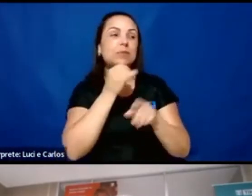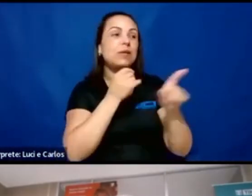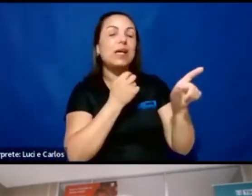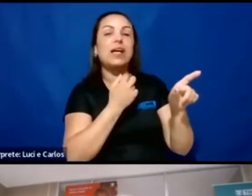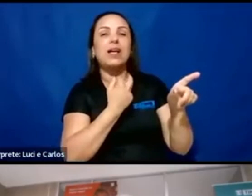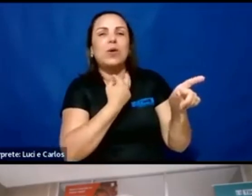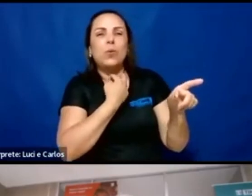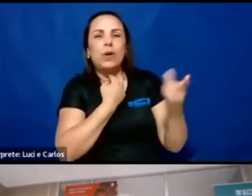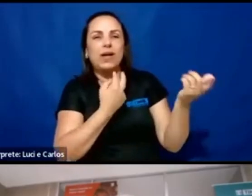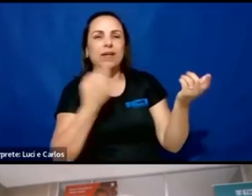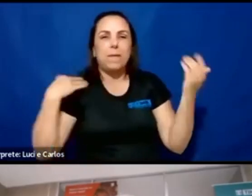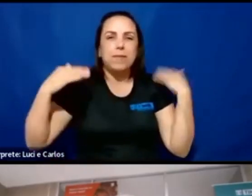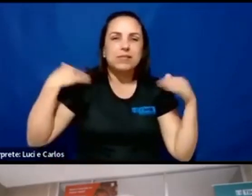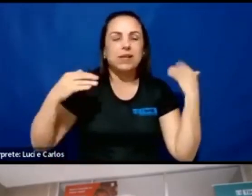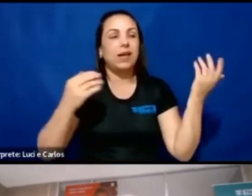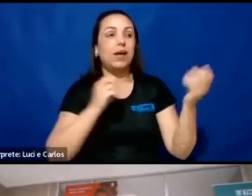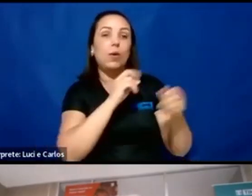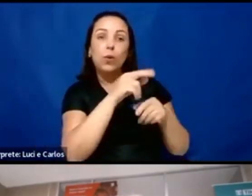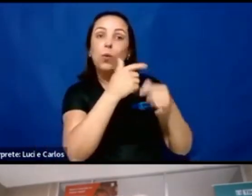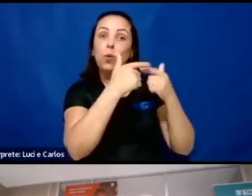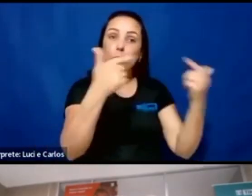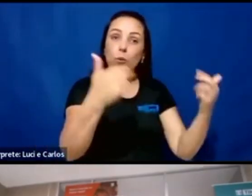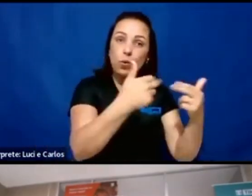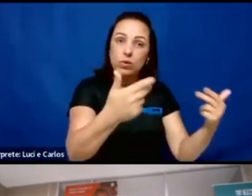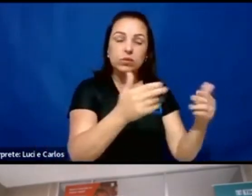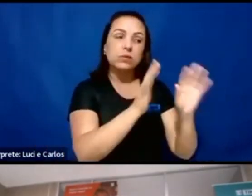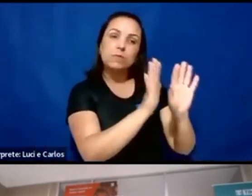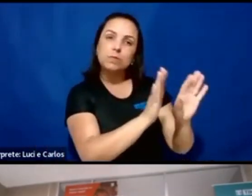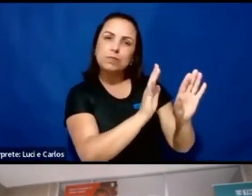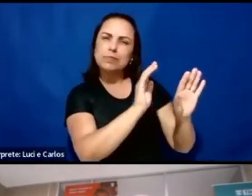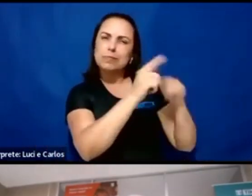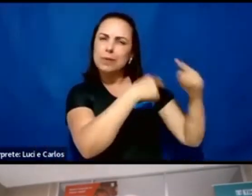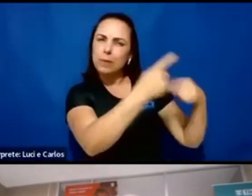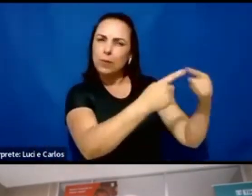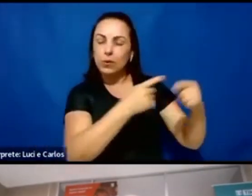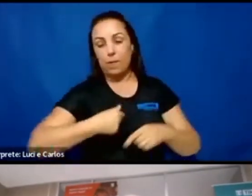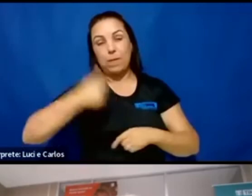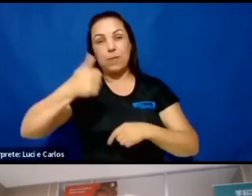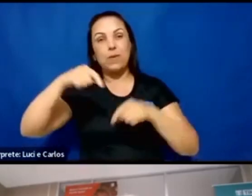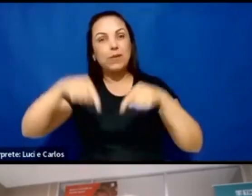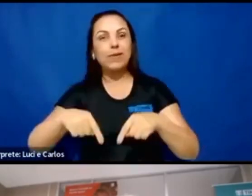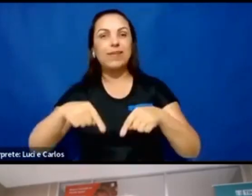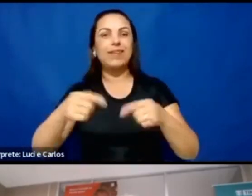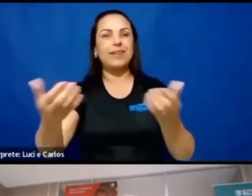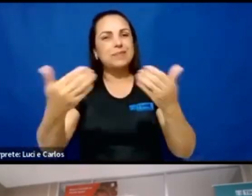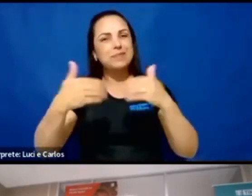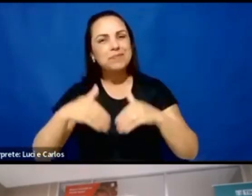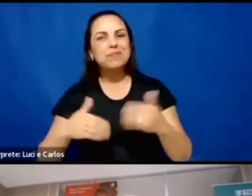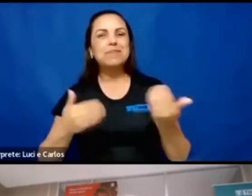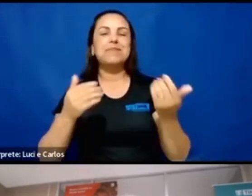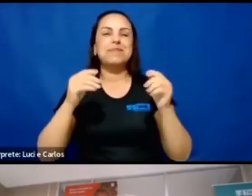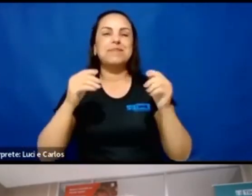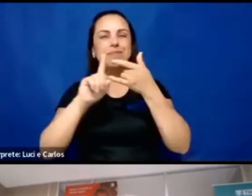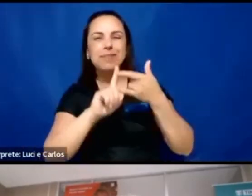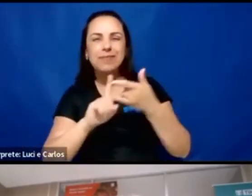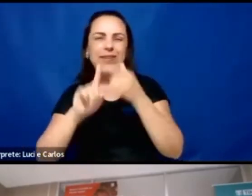tarde, o lazer, e nós não poderíamos começar essa apresentação sem estender o nosso muito obrigado a cada